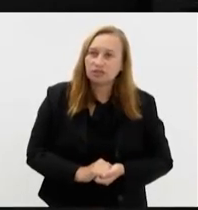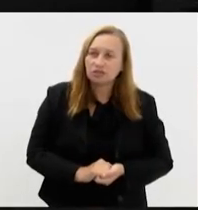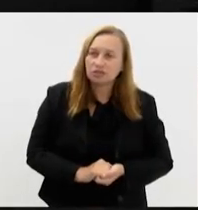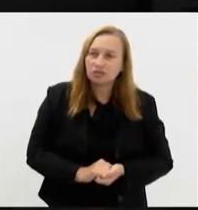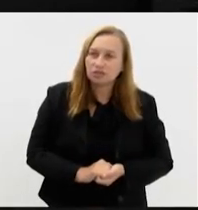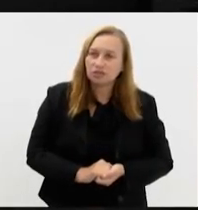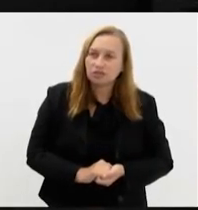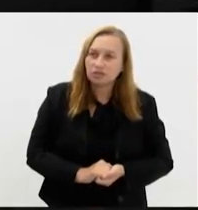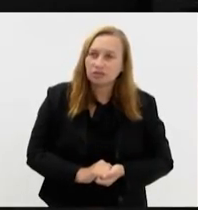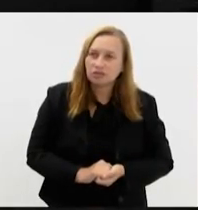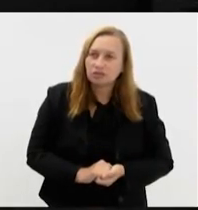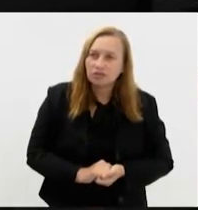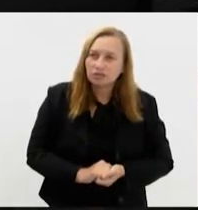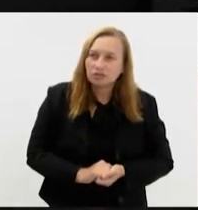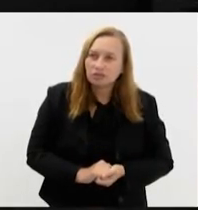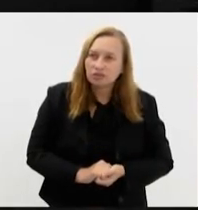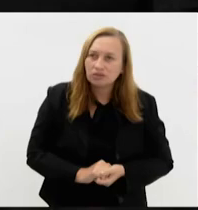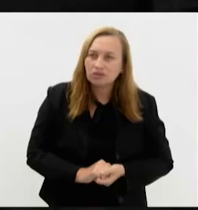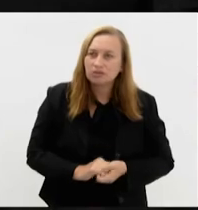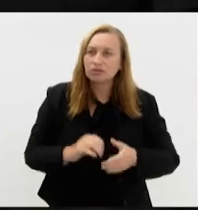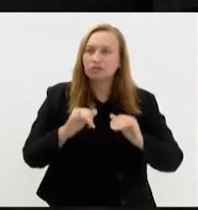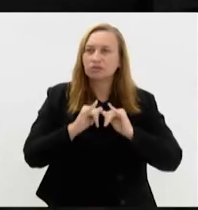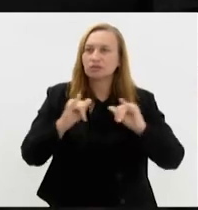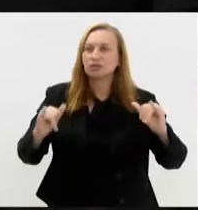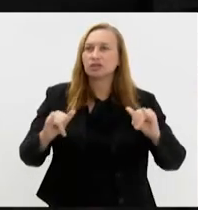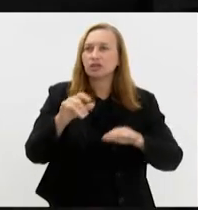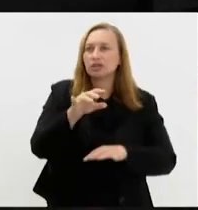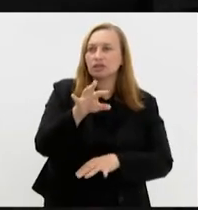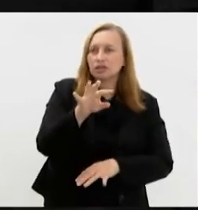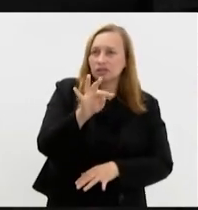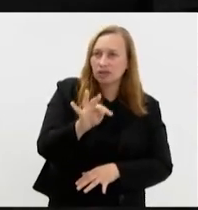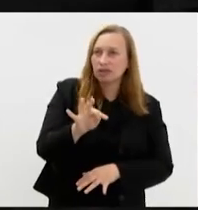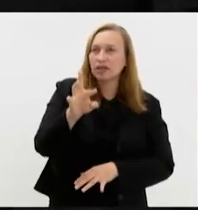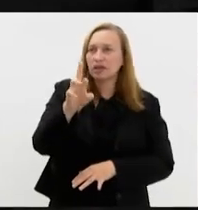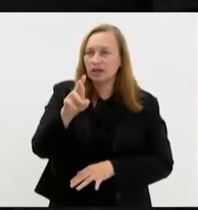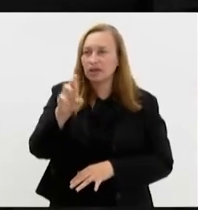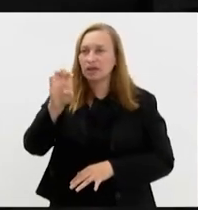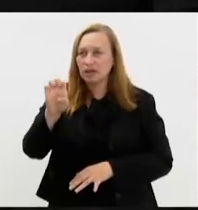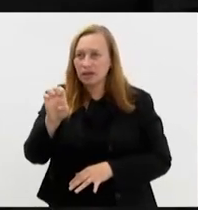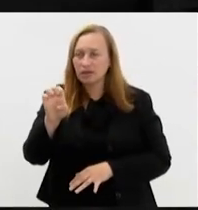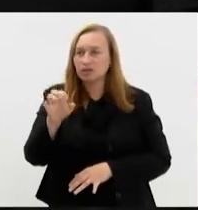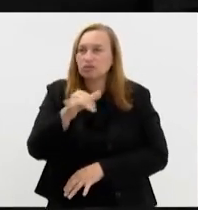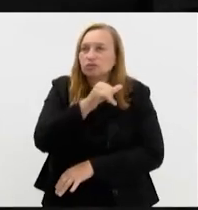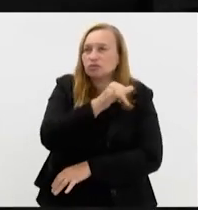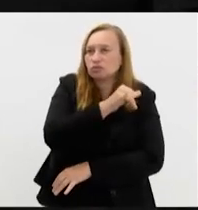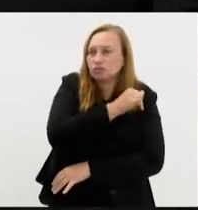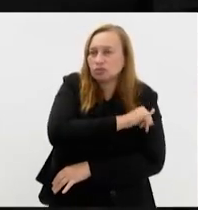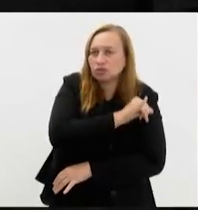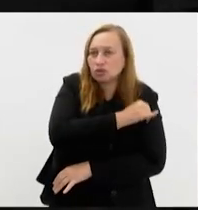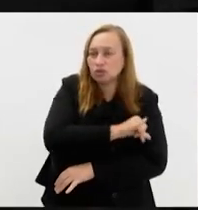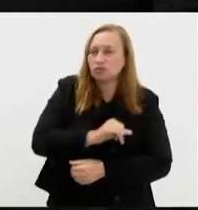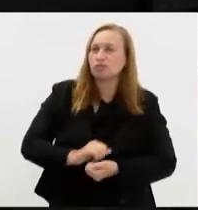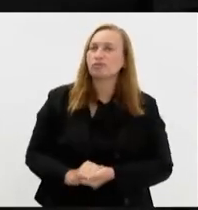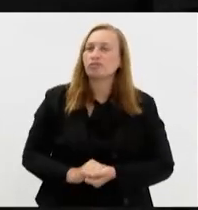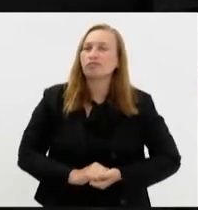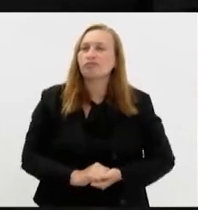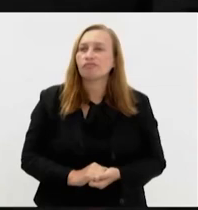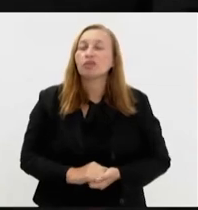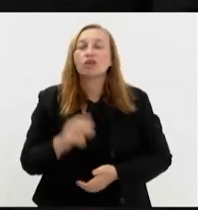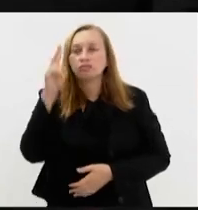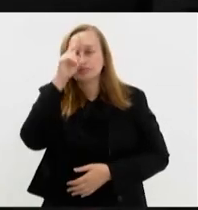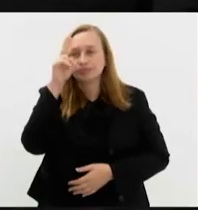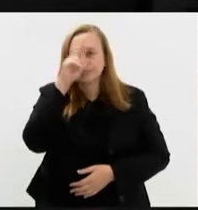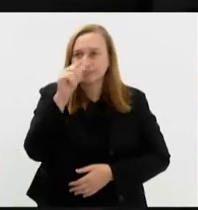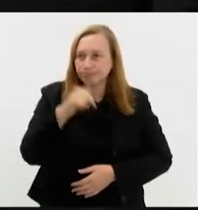propaganda aqui no TRE do Rio né tentará buscar a imediata remoção dessas inverdades quando propagadas e eu me lembro